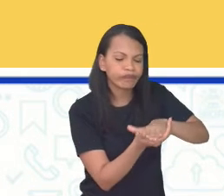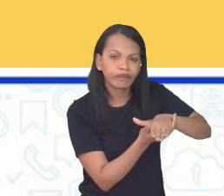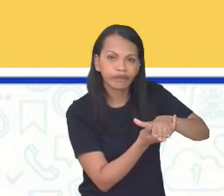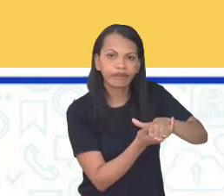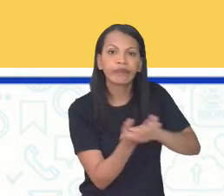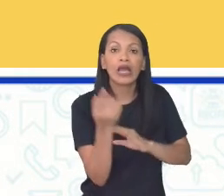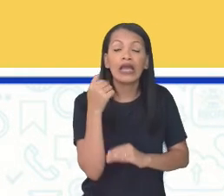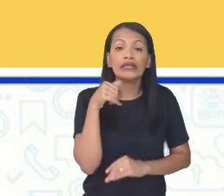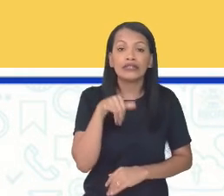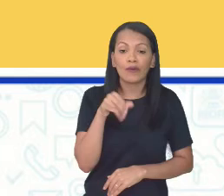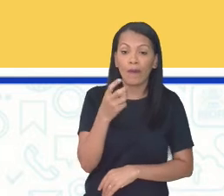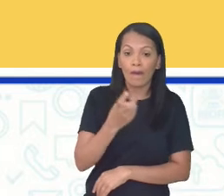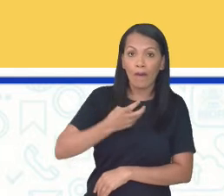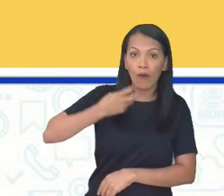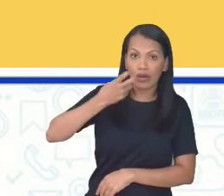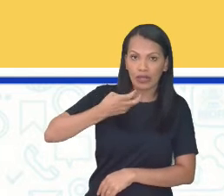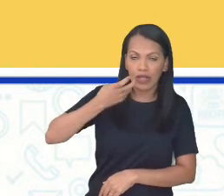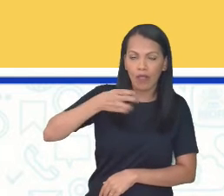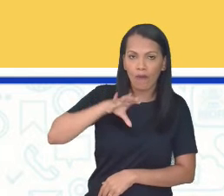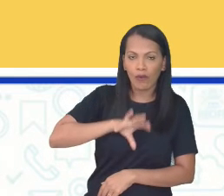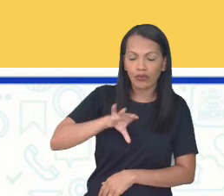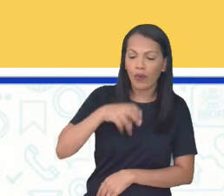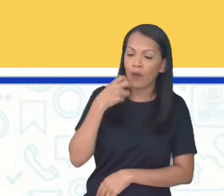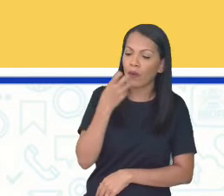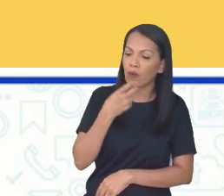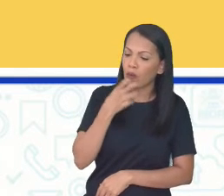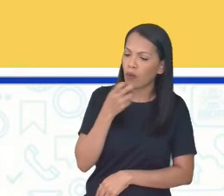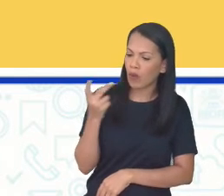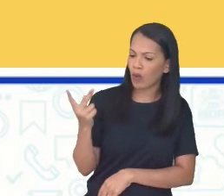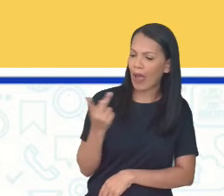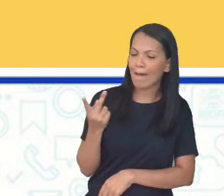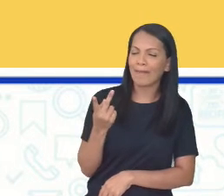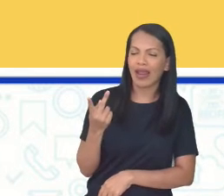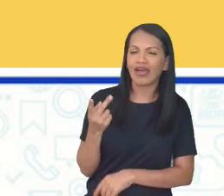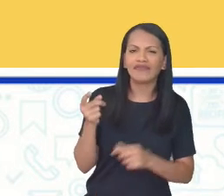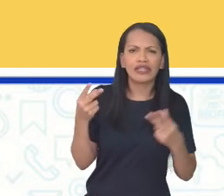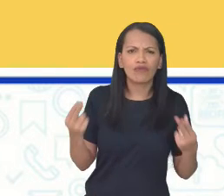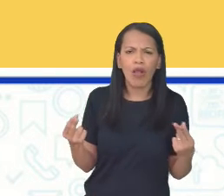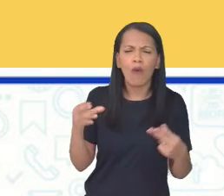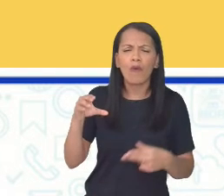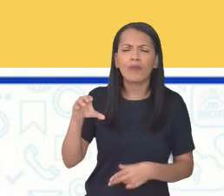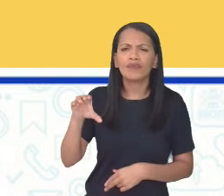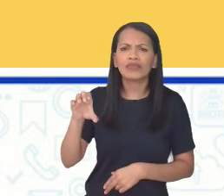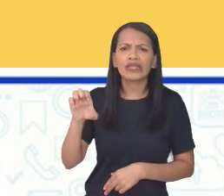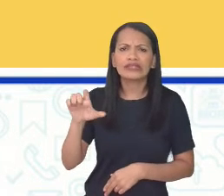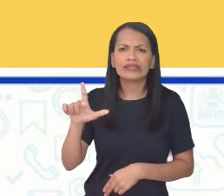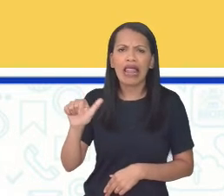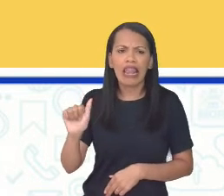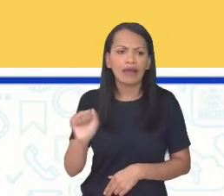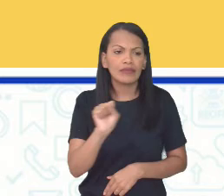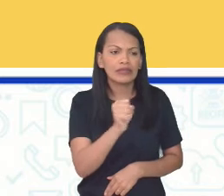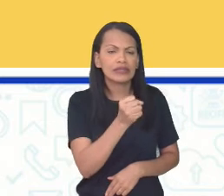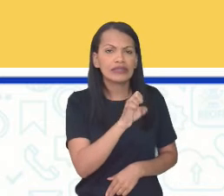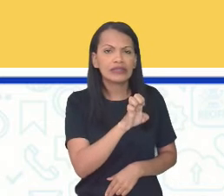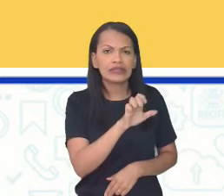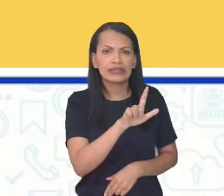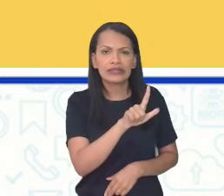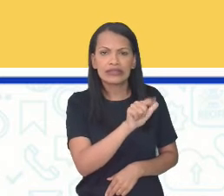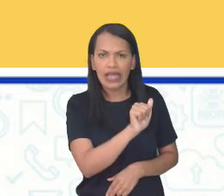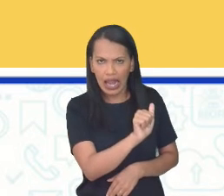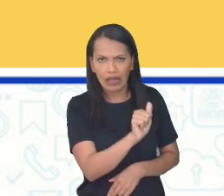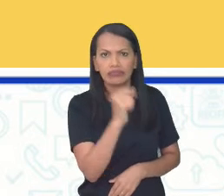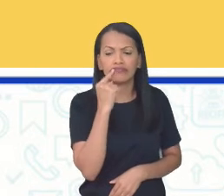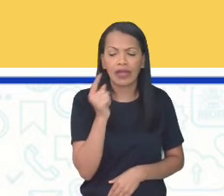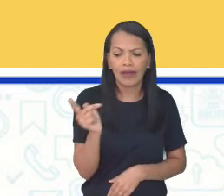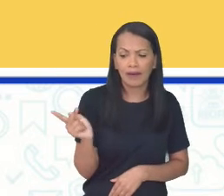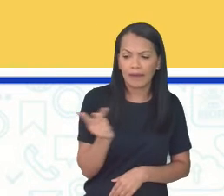cela. Não é? Quando eu falo assim, aquela pessoa ficou na cela, não é? Eu estou falando